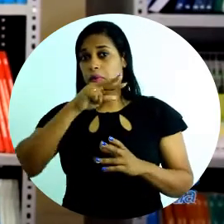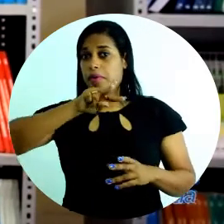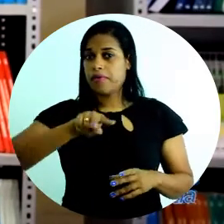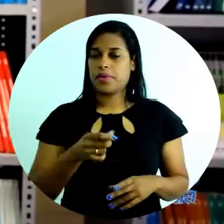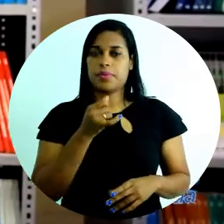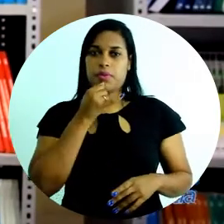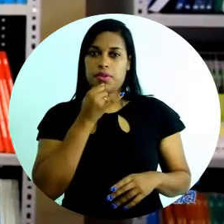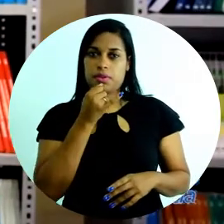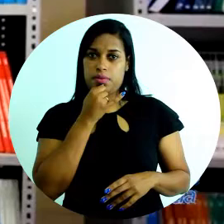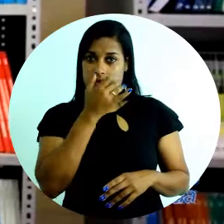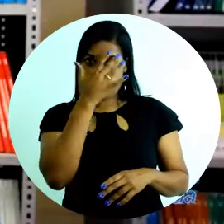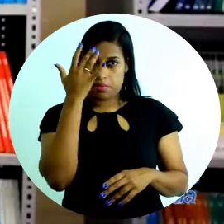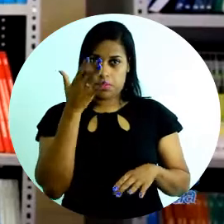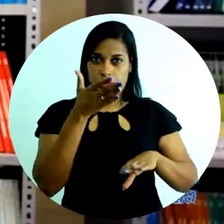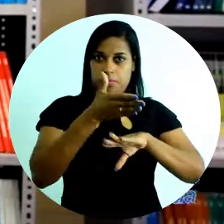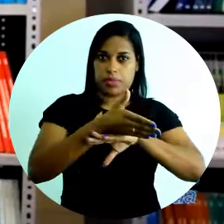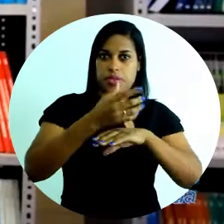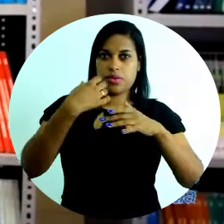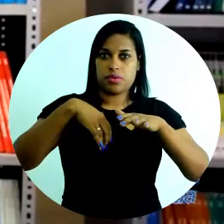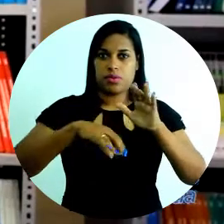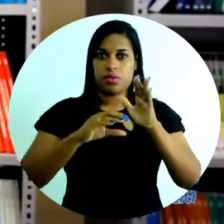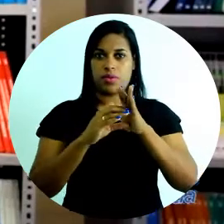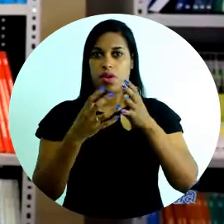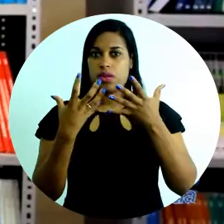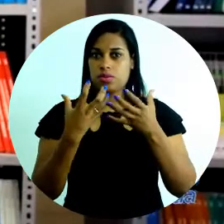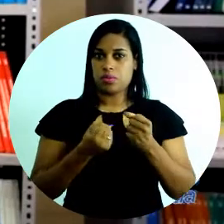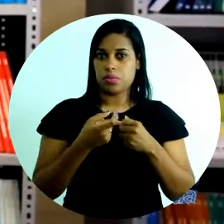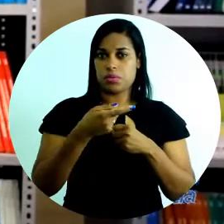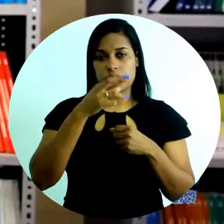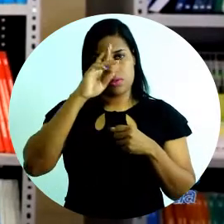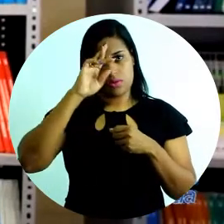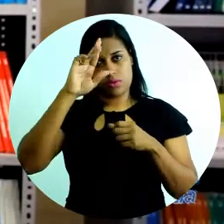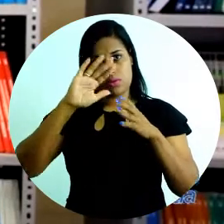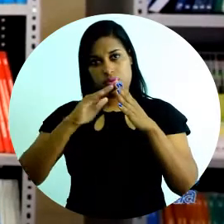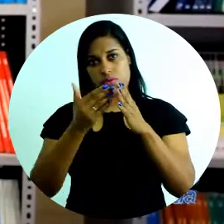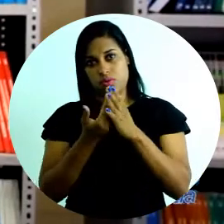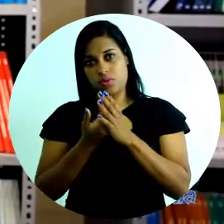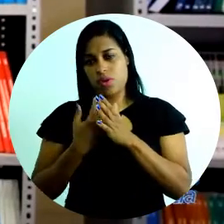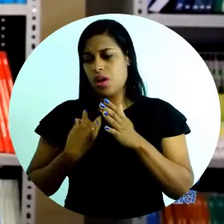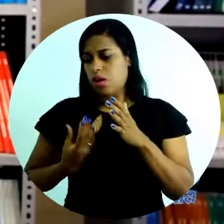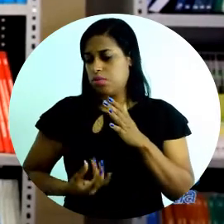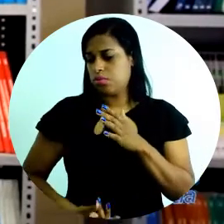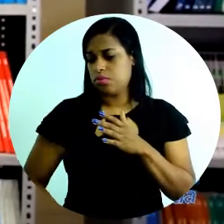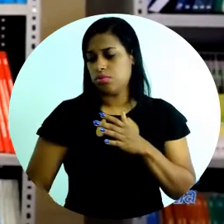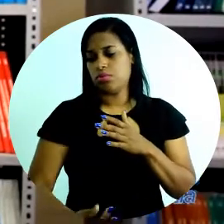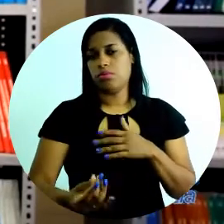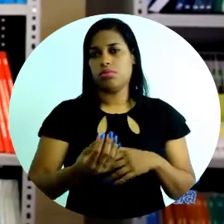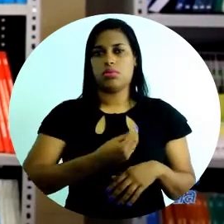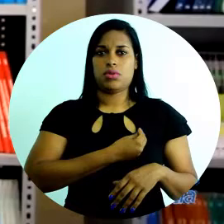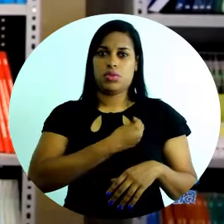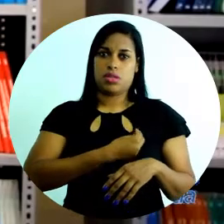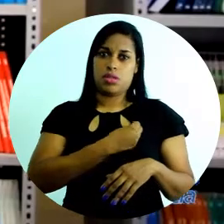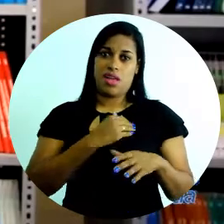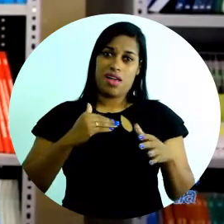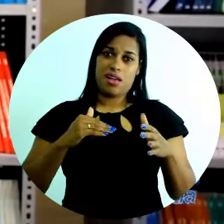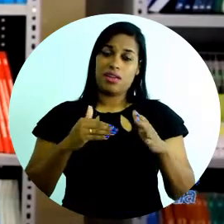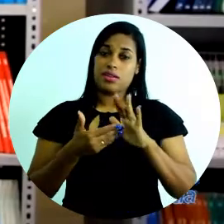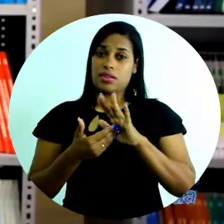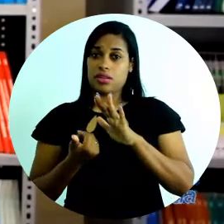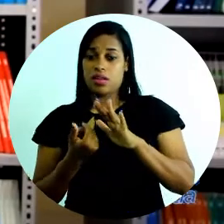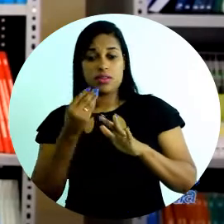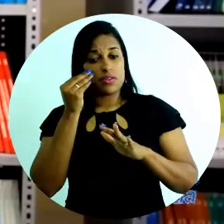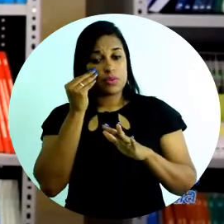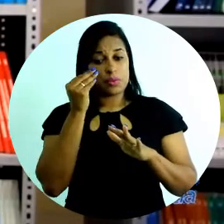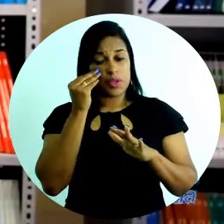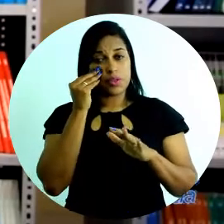uma vez que a pessoa que passasse no concurso público passava a ser diretor da escola e seria diretor da escola indefinidamente,